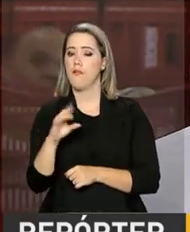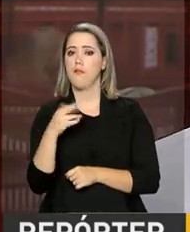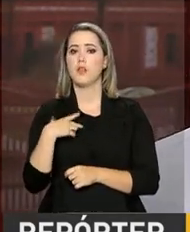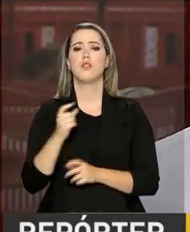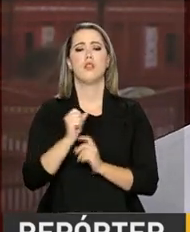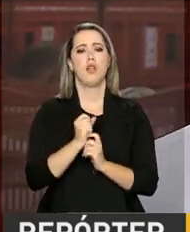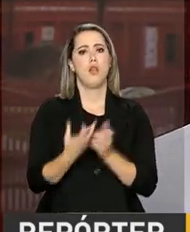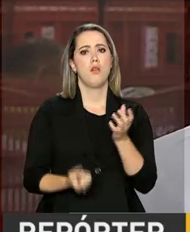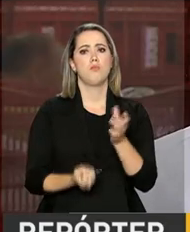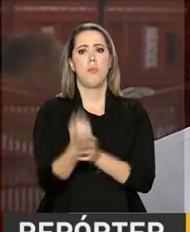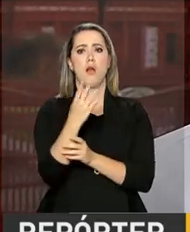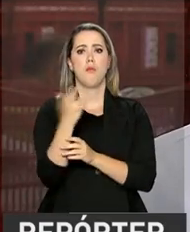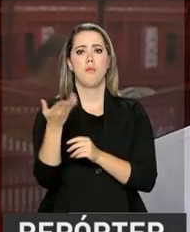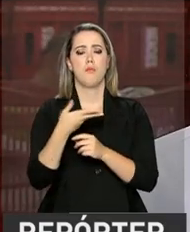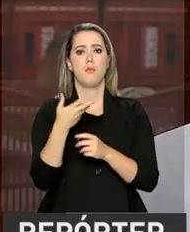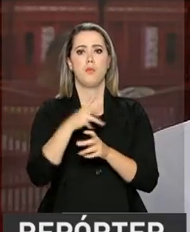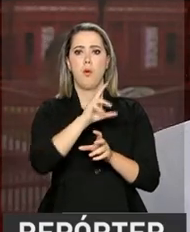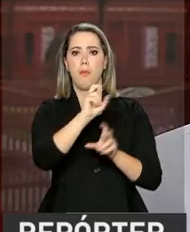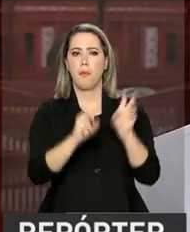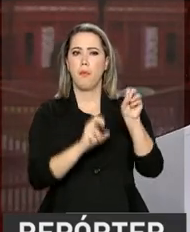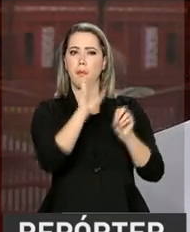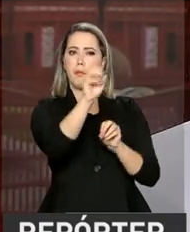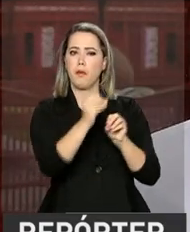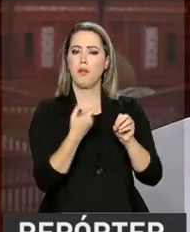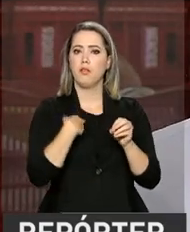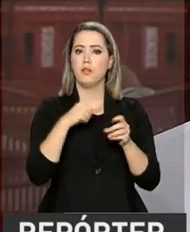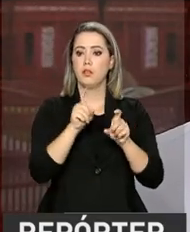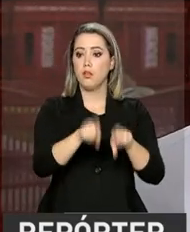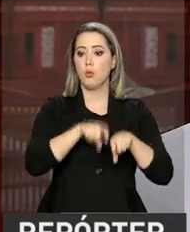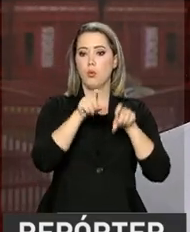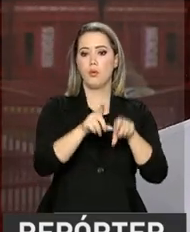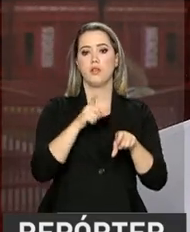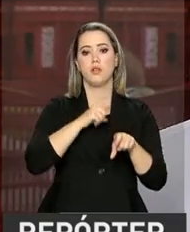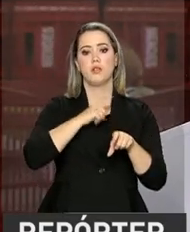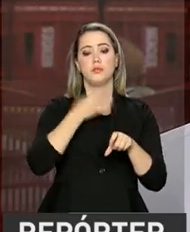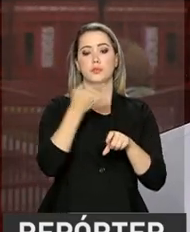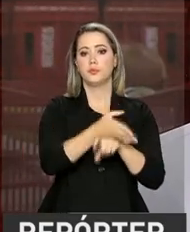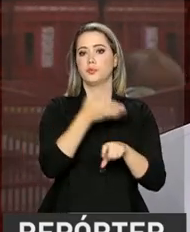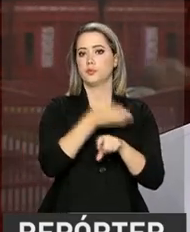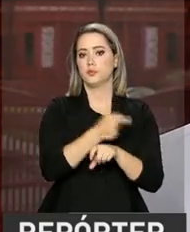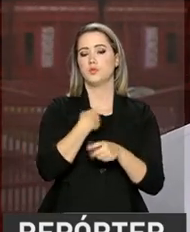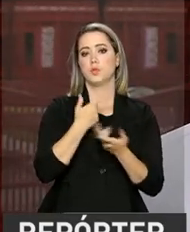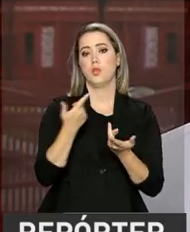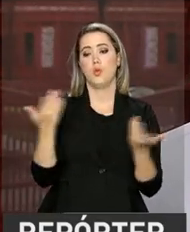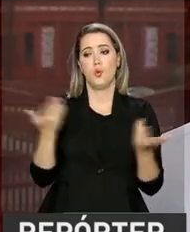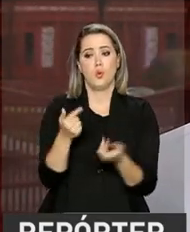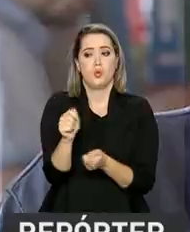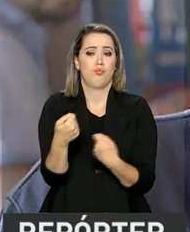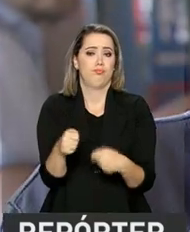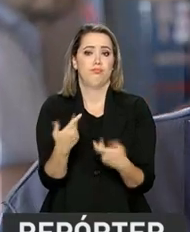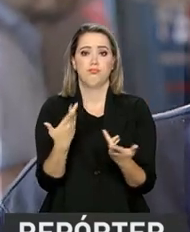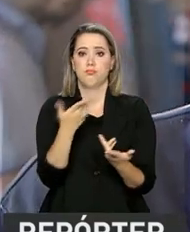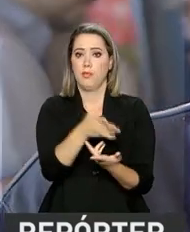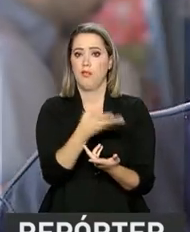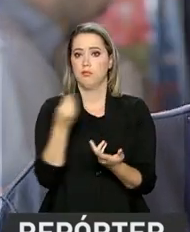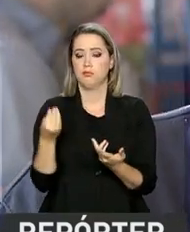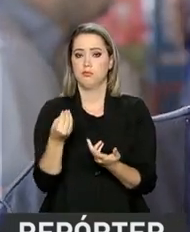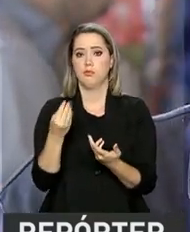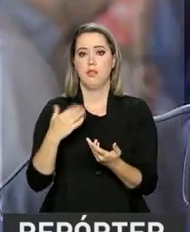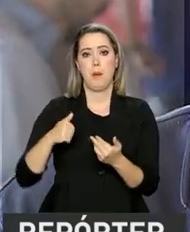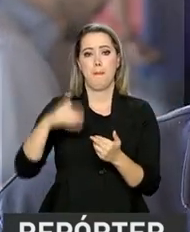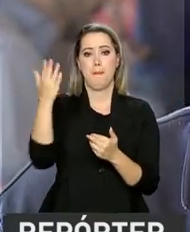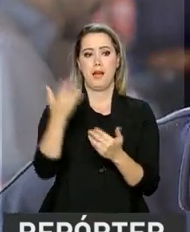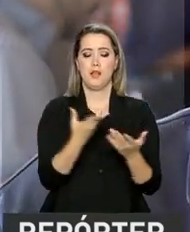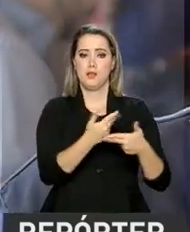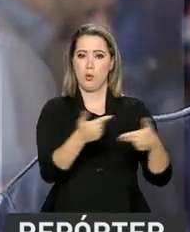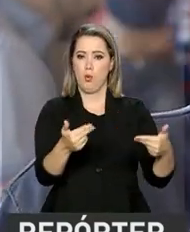produzida na roça e hoje eu não estou tendo esse movimento no mercado para suprir essas necessidades da roça. O setor agrícola, ele